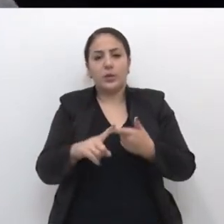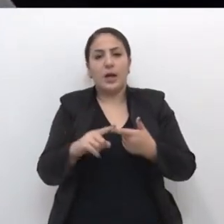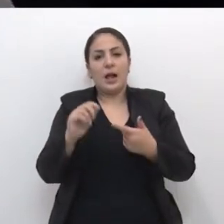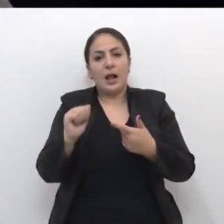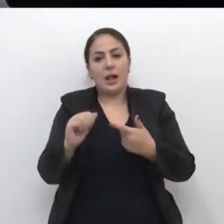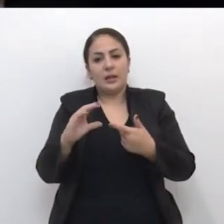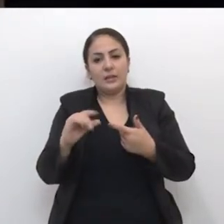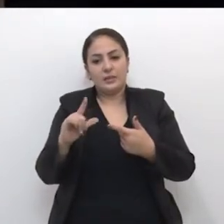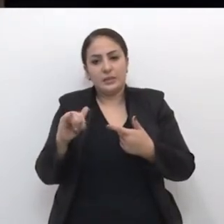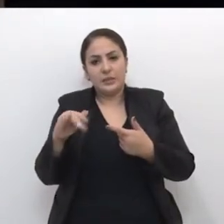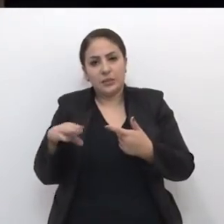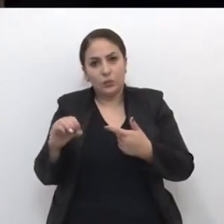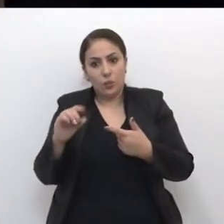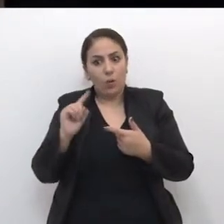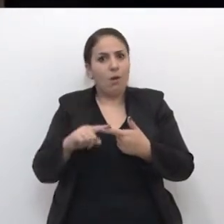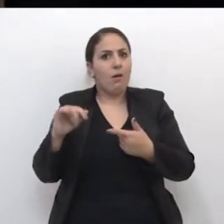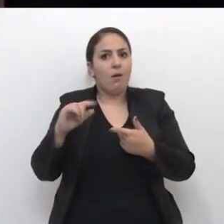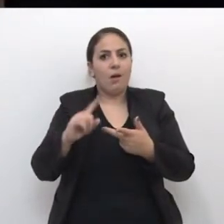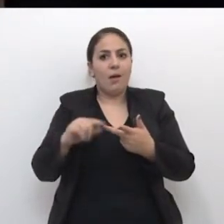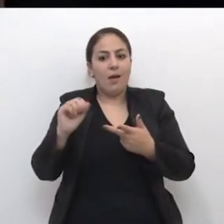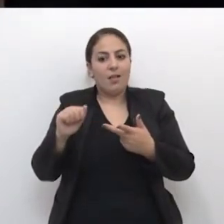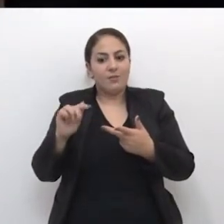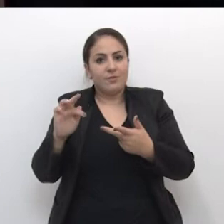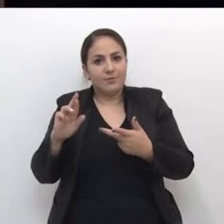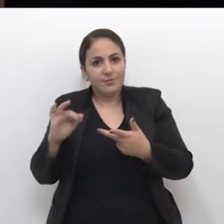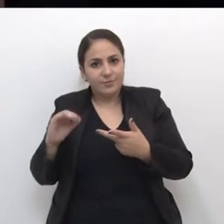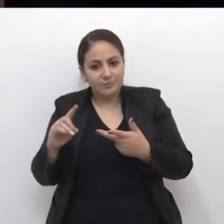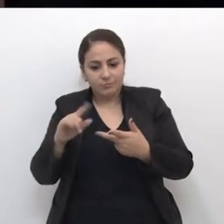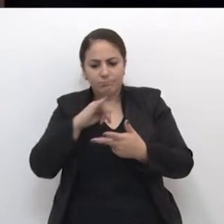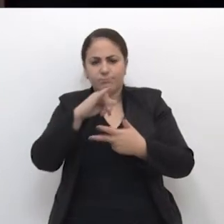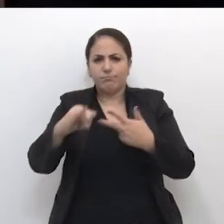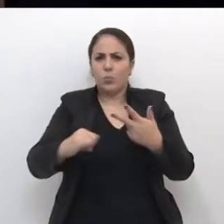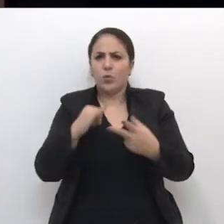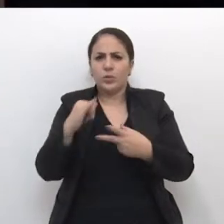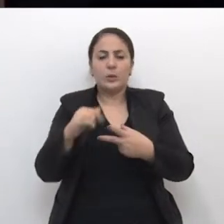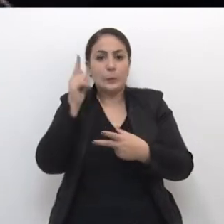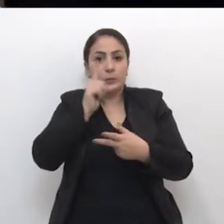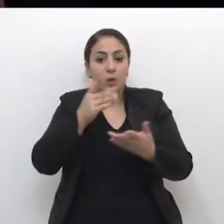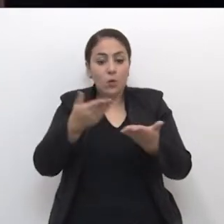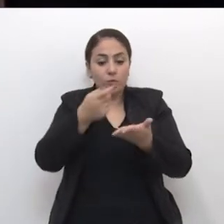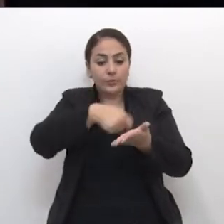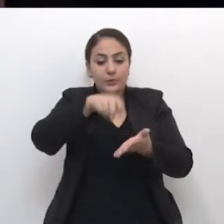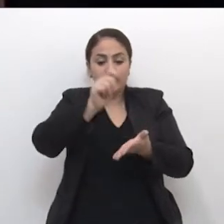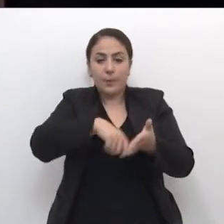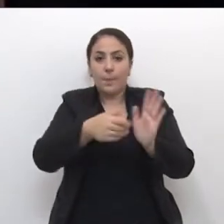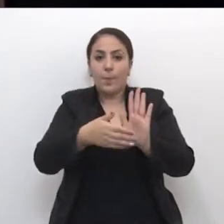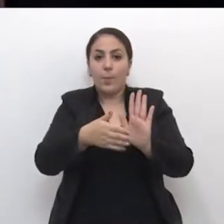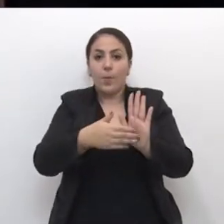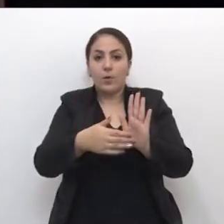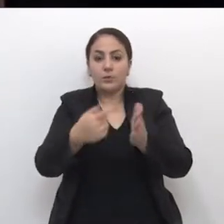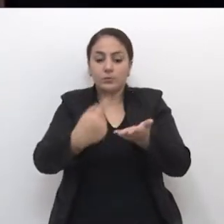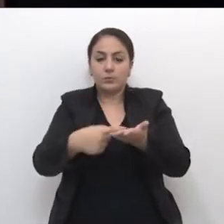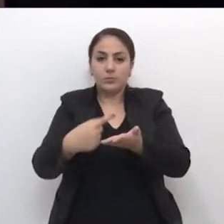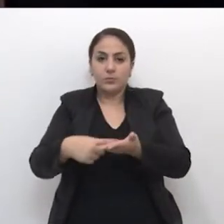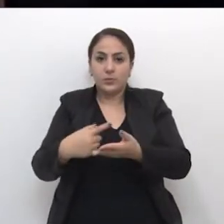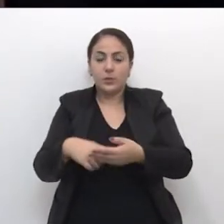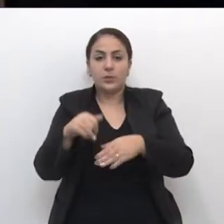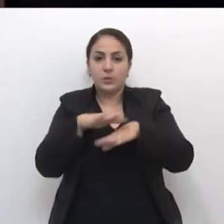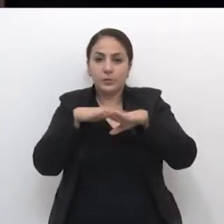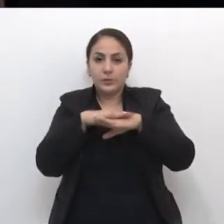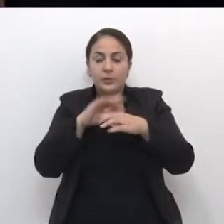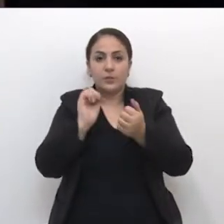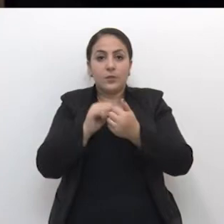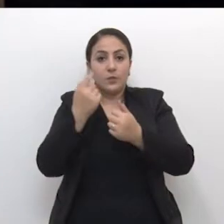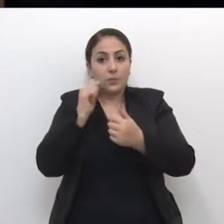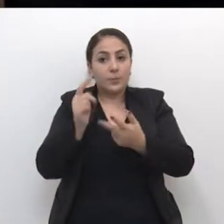Roque e o Dr. Adolfo Freitas foram cruciais para que nós pudéssemos chegar hoje a esta assinatura desta proposta de acordo e dialogando e vendo